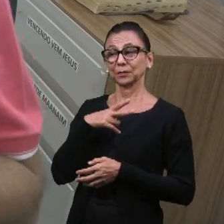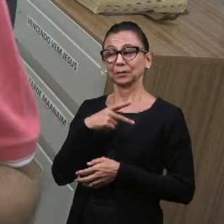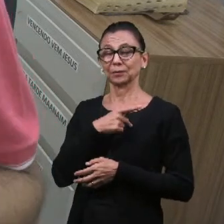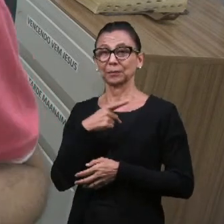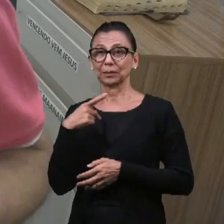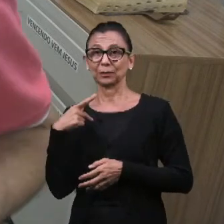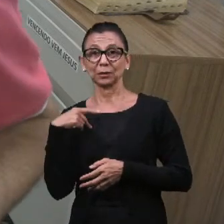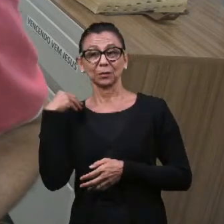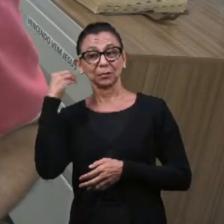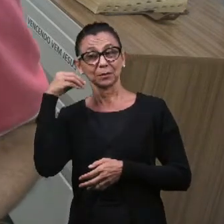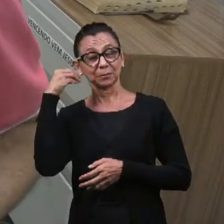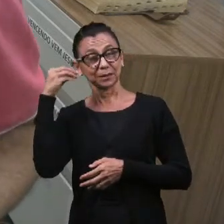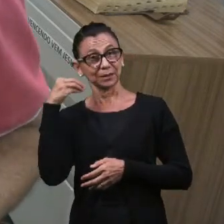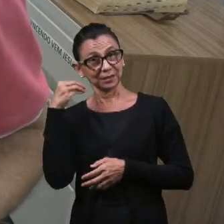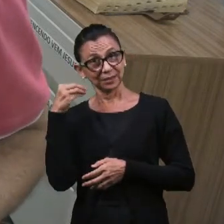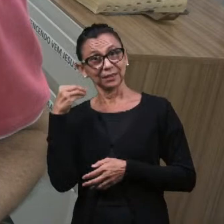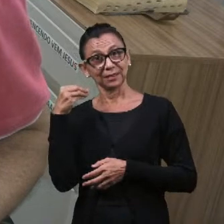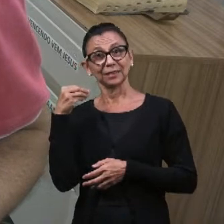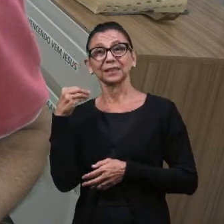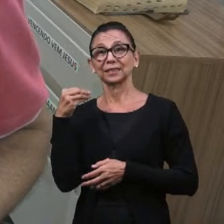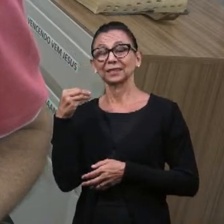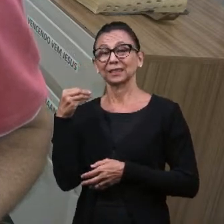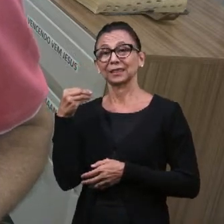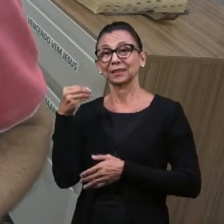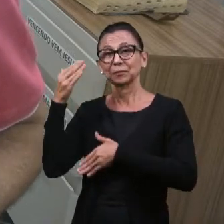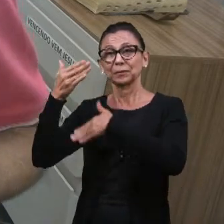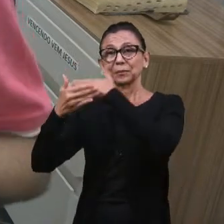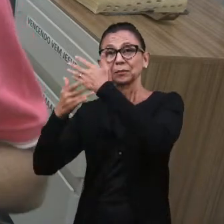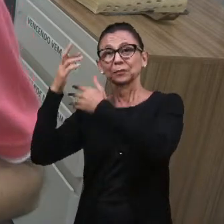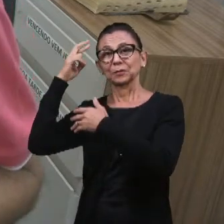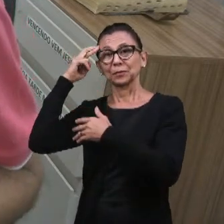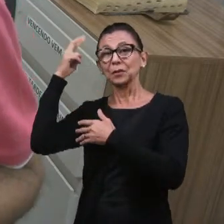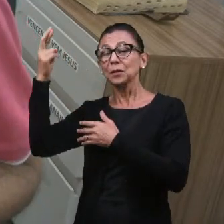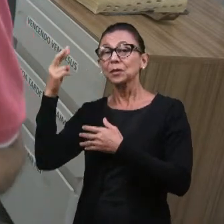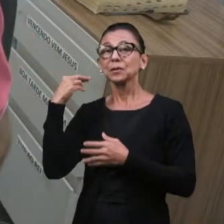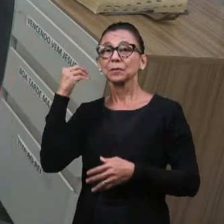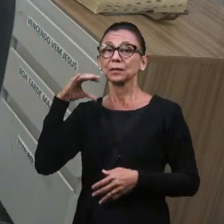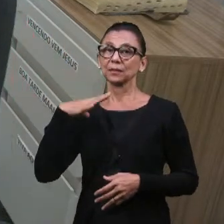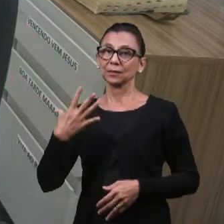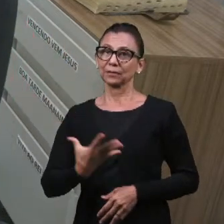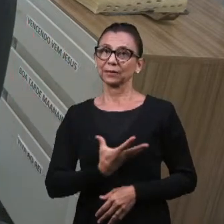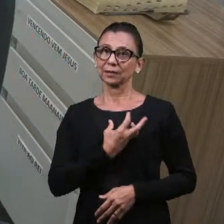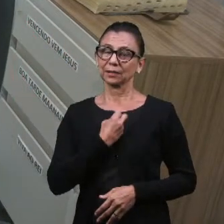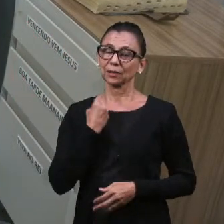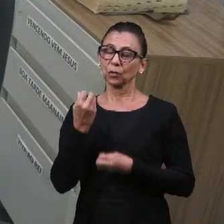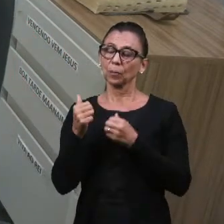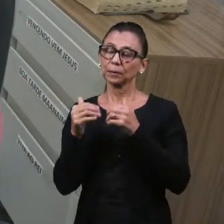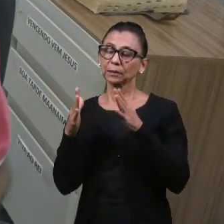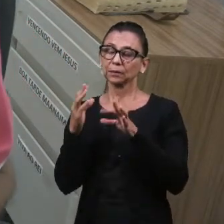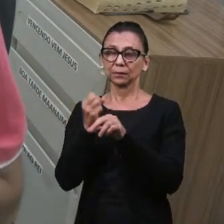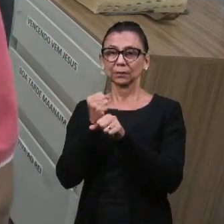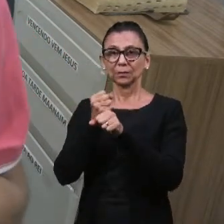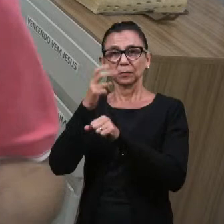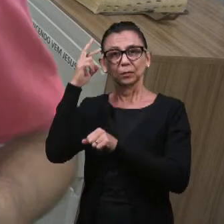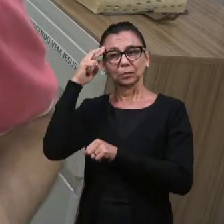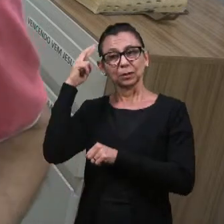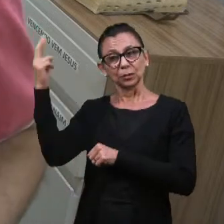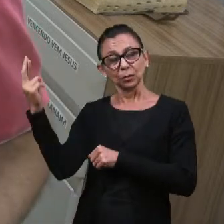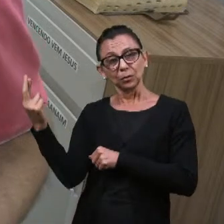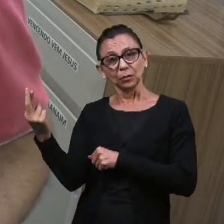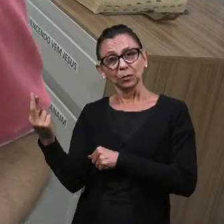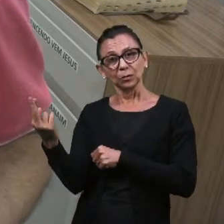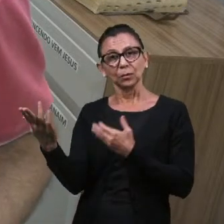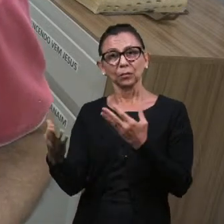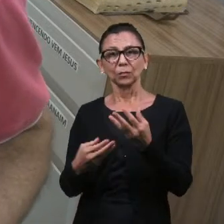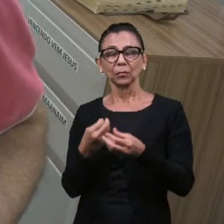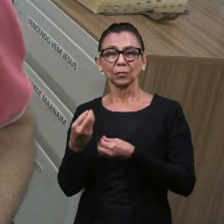sua experiência com o Senhor, a experiência de salvação, a experiência dele como pastor no meio do rebanho, enfim, são